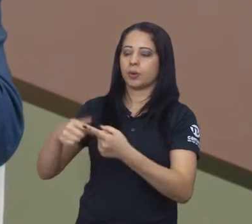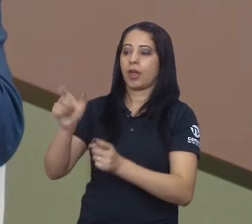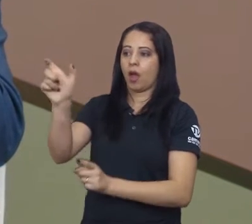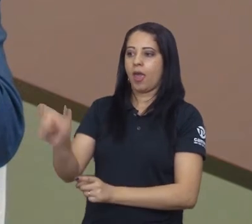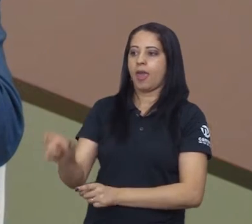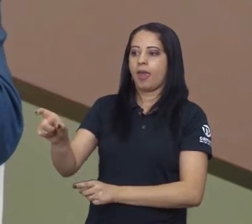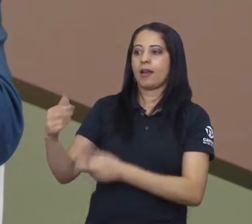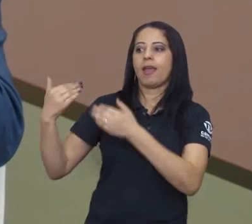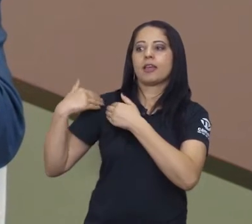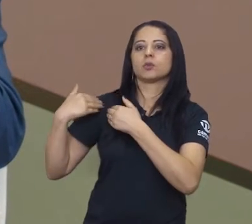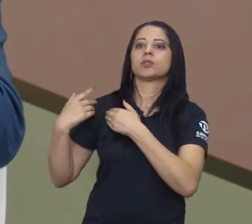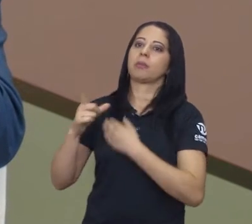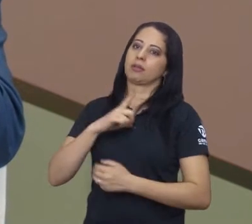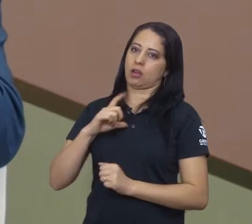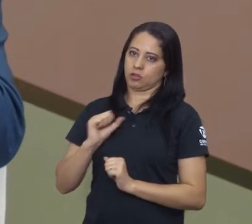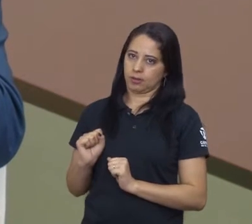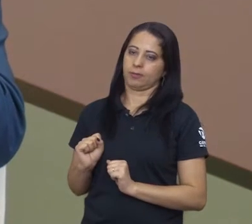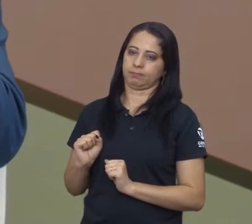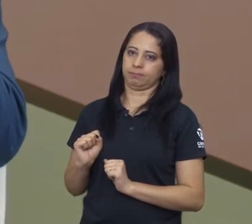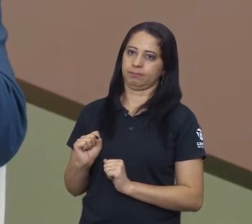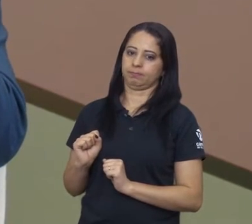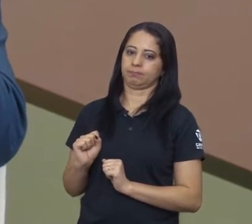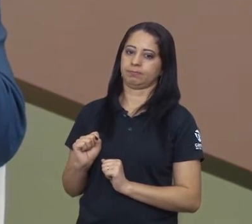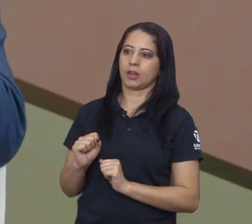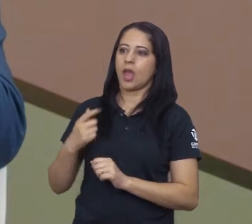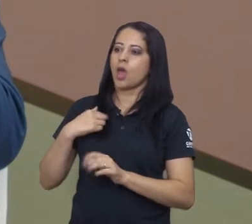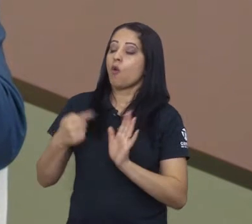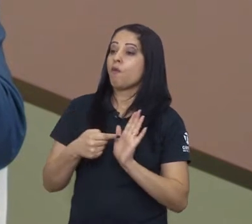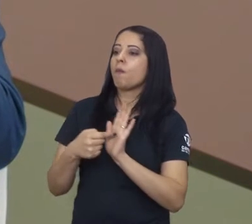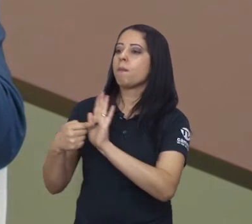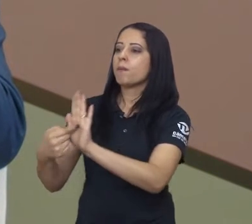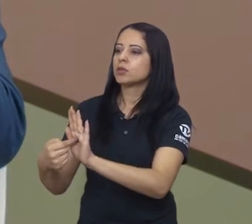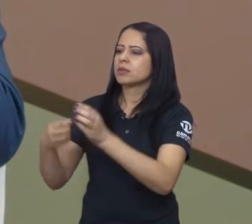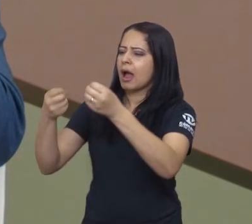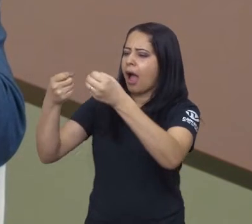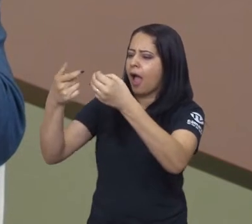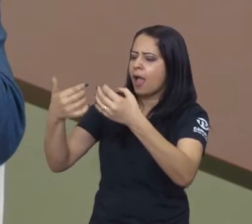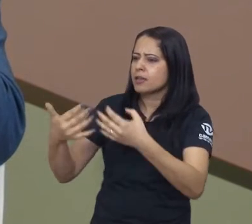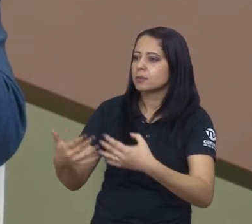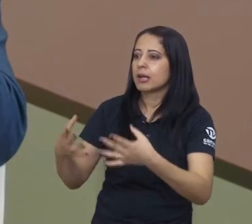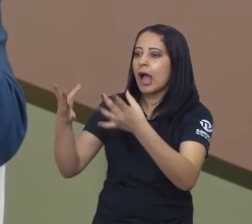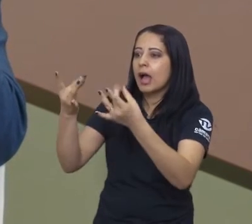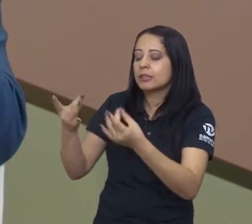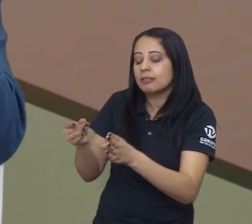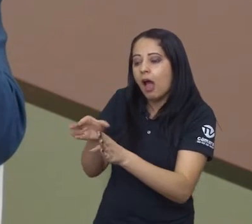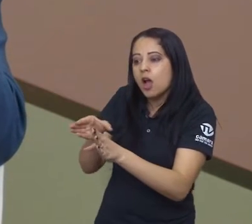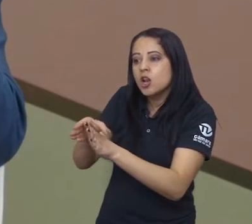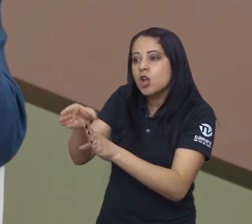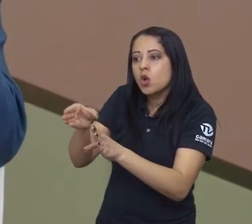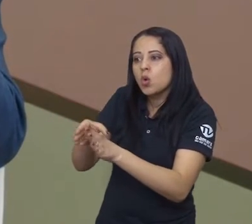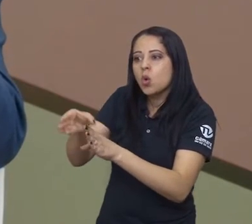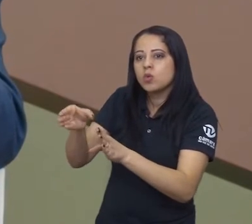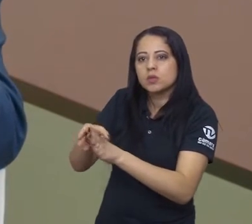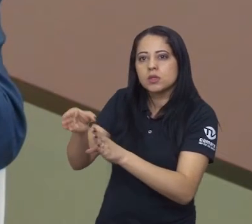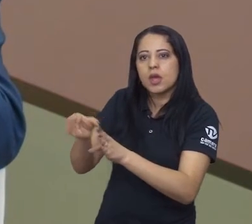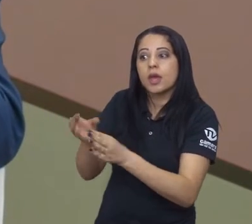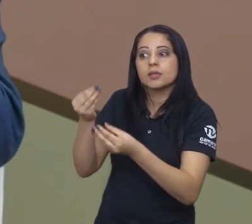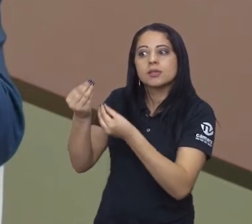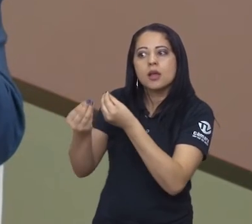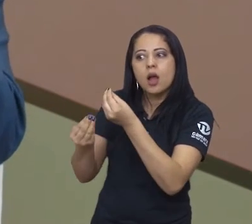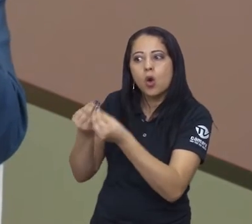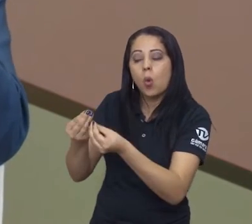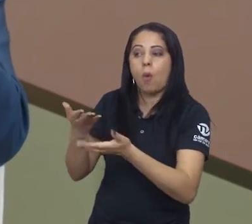importante autorresponsabilidade eu posso desenhar a jornada eu posso dar consciência para ele de como ele